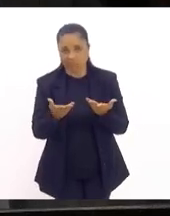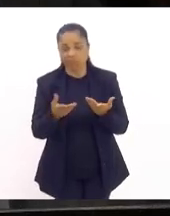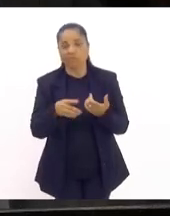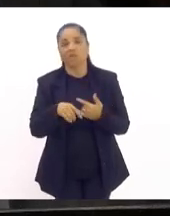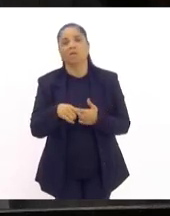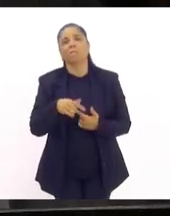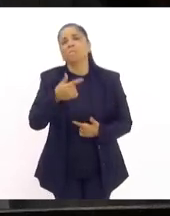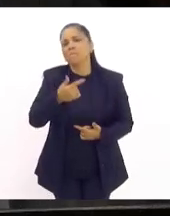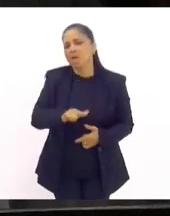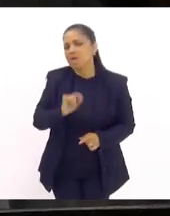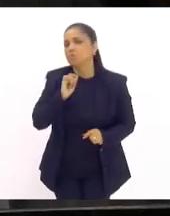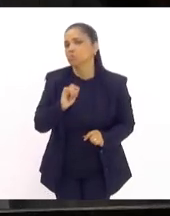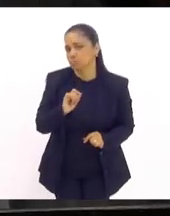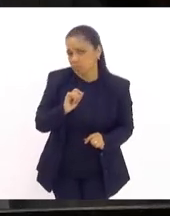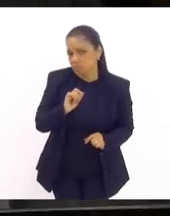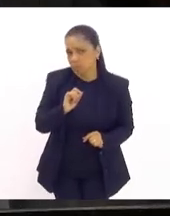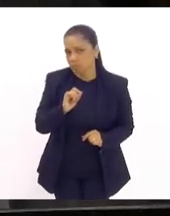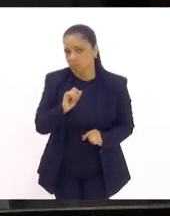Além do mais,